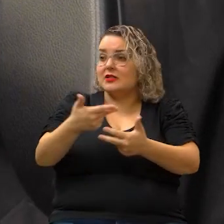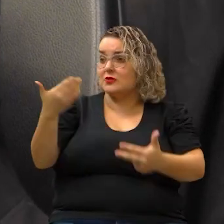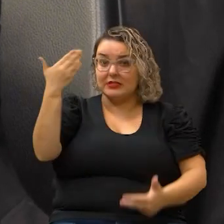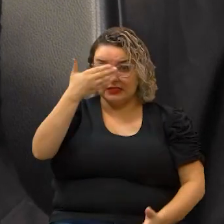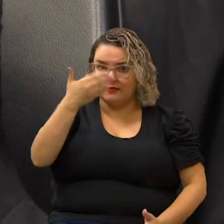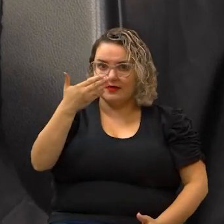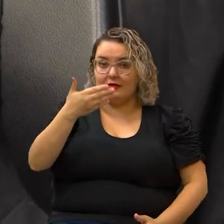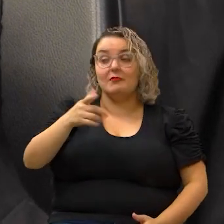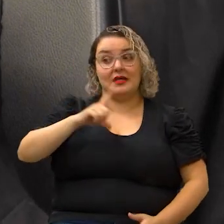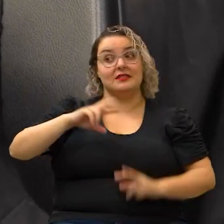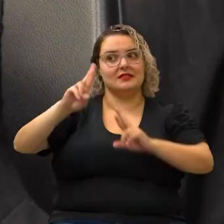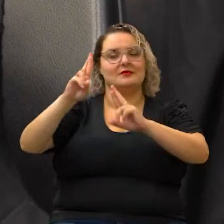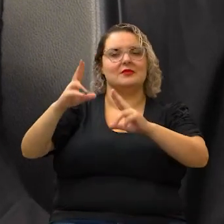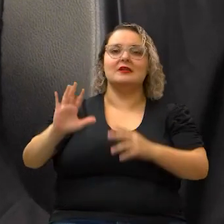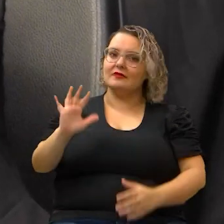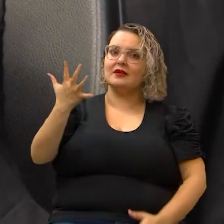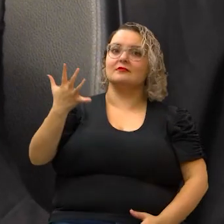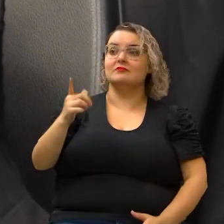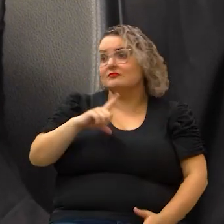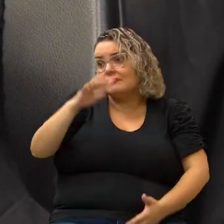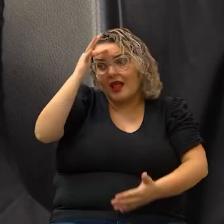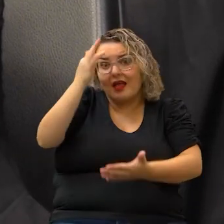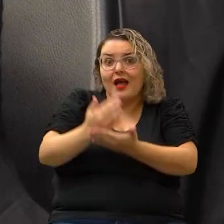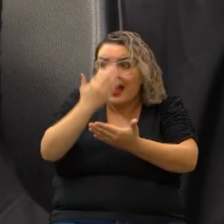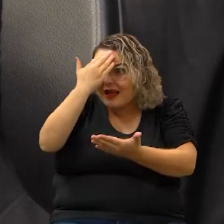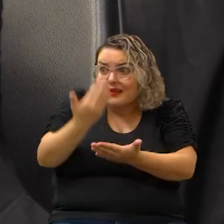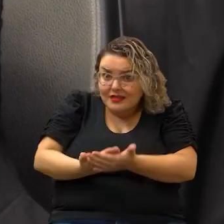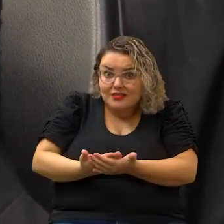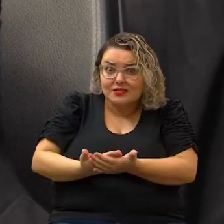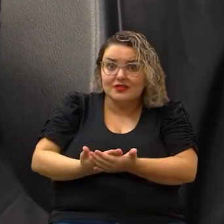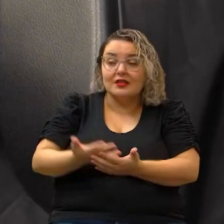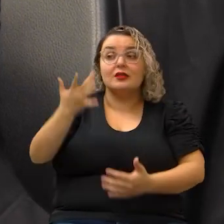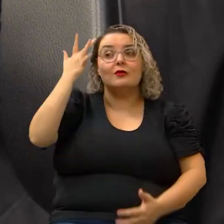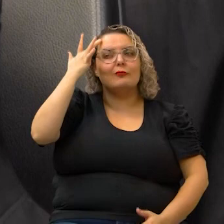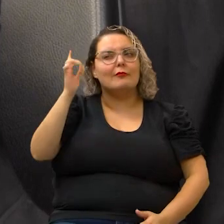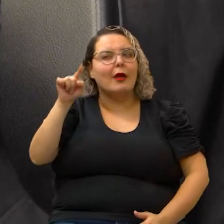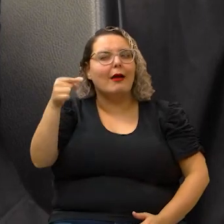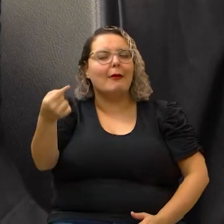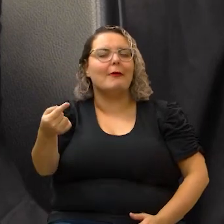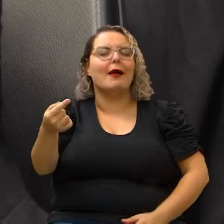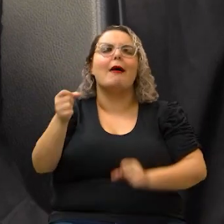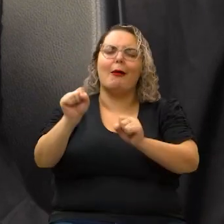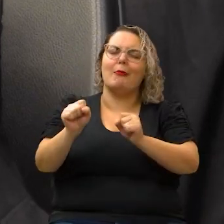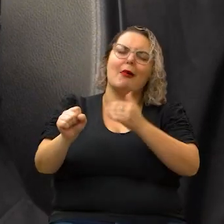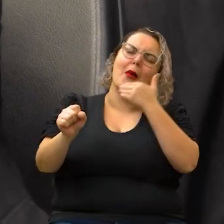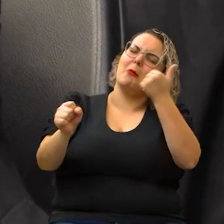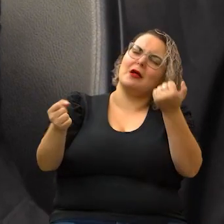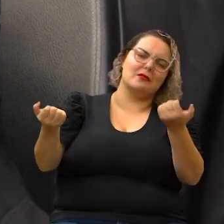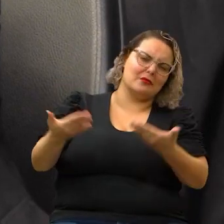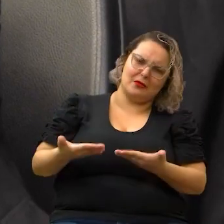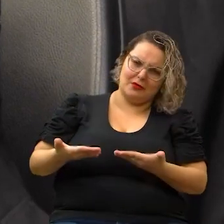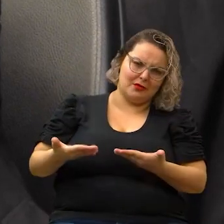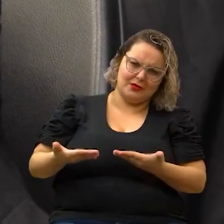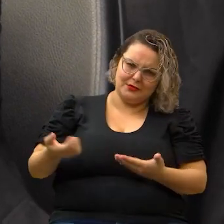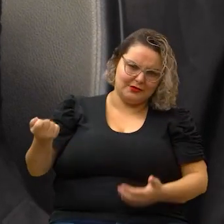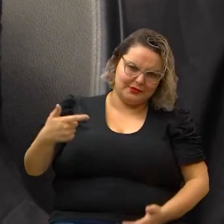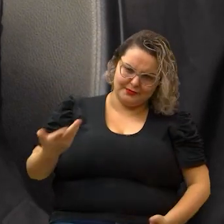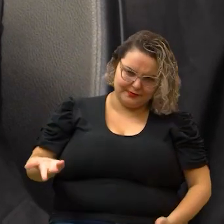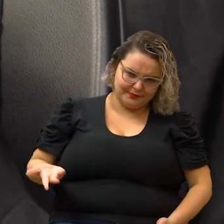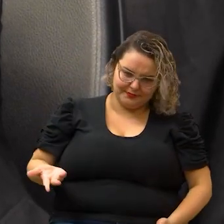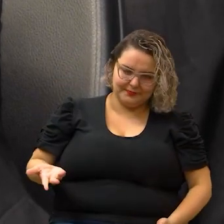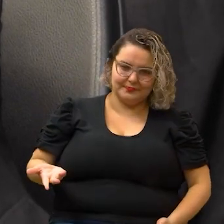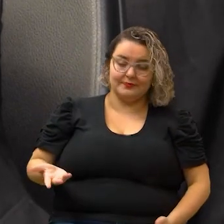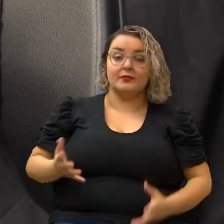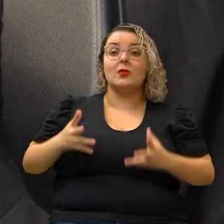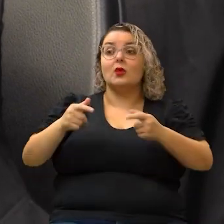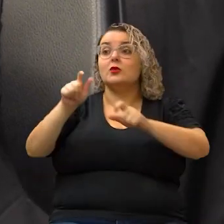né? E ter fé, acreditar que o amanhã poderá ser melhor, né?